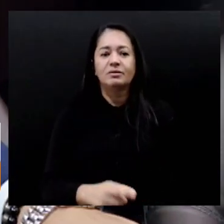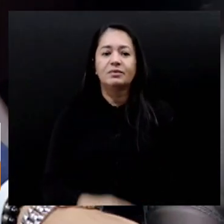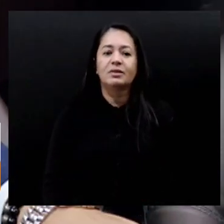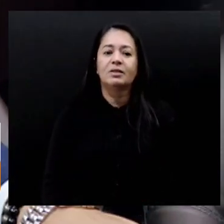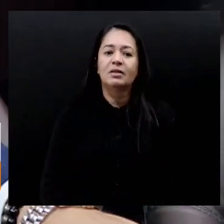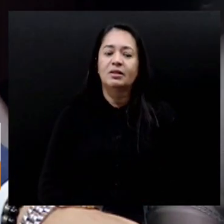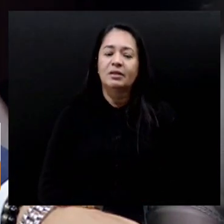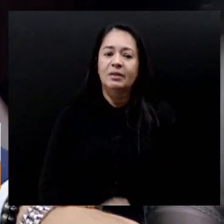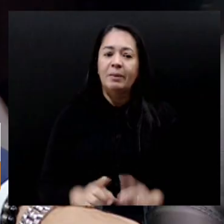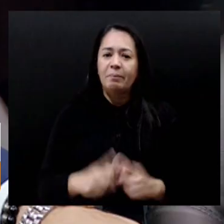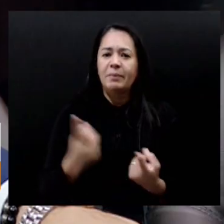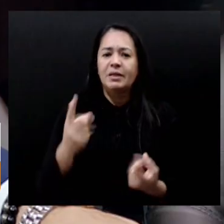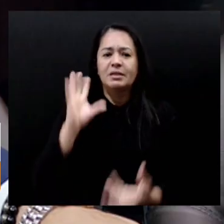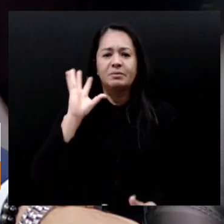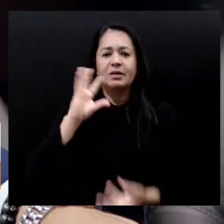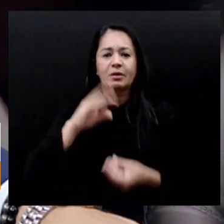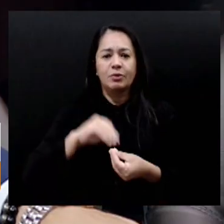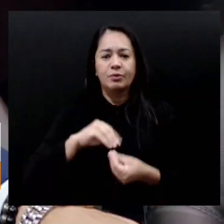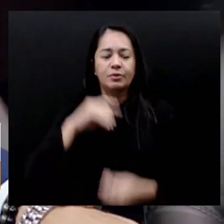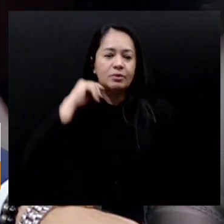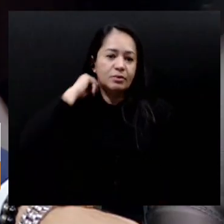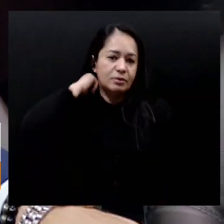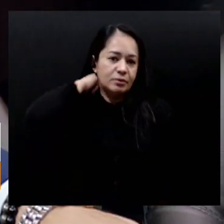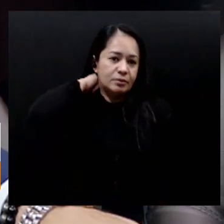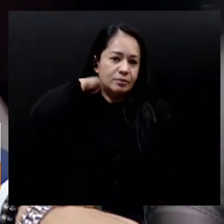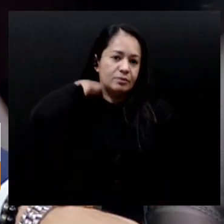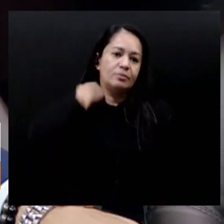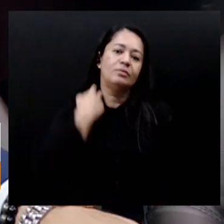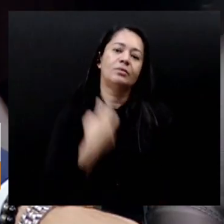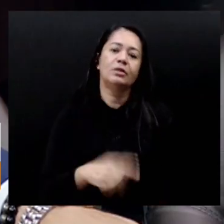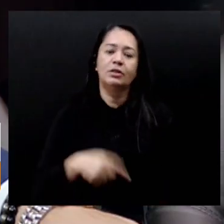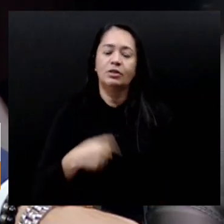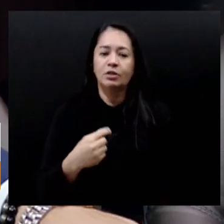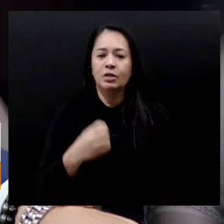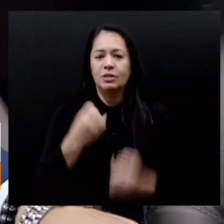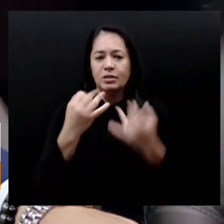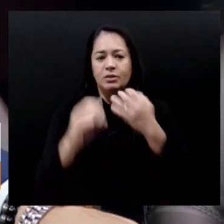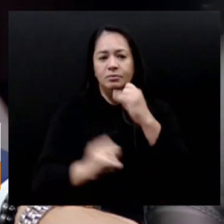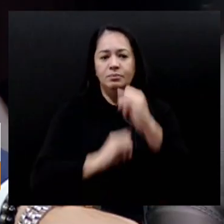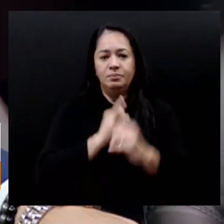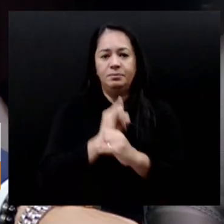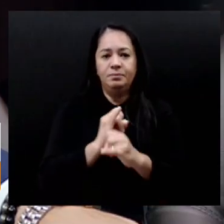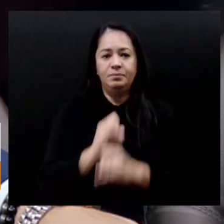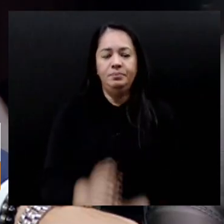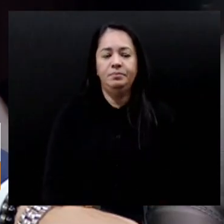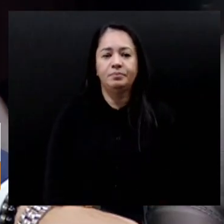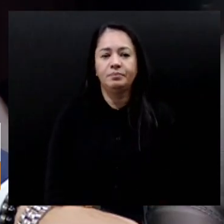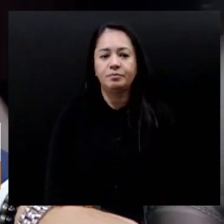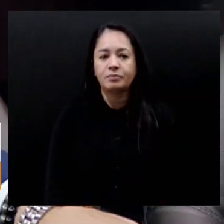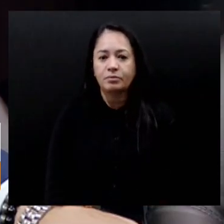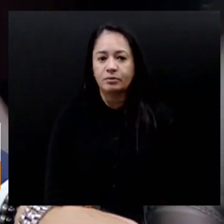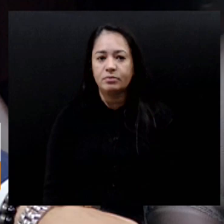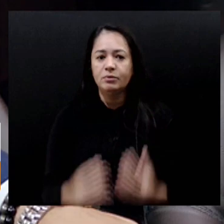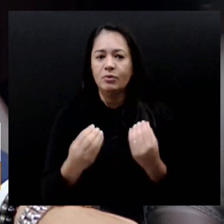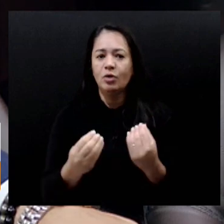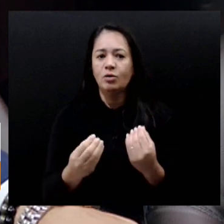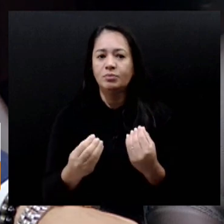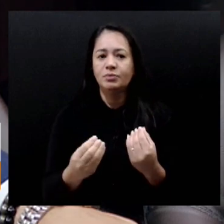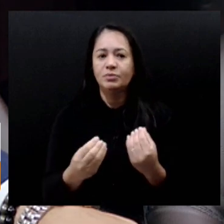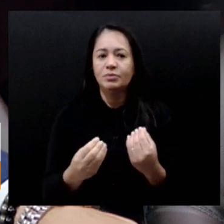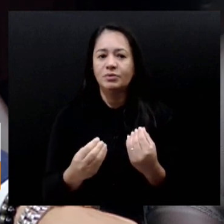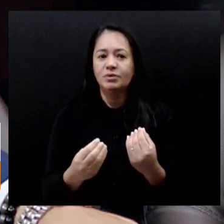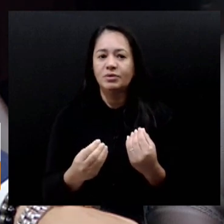Por favor, Rúbia, que você falou, a gente entrou na questão da internet, como chama a pessoa que fica xingando na internet?